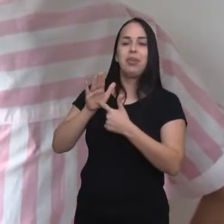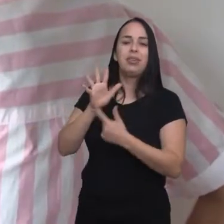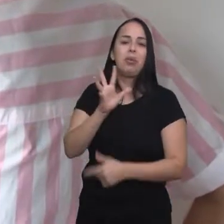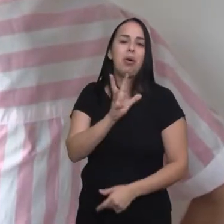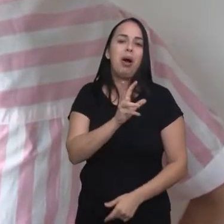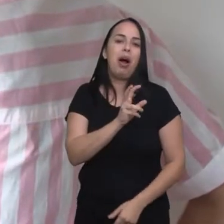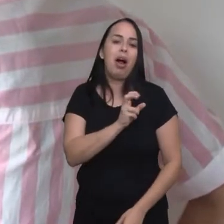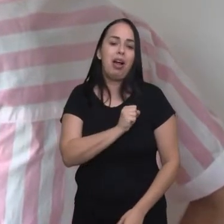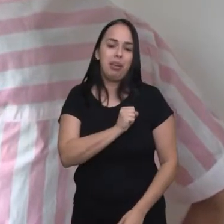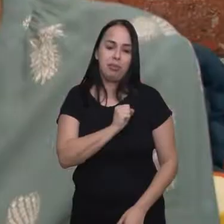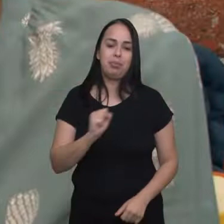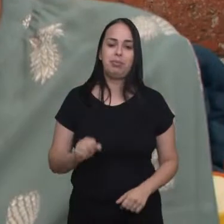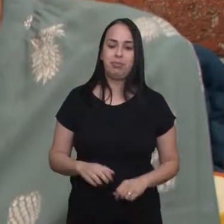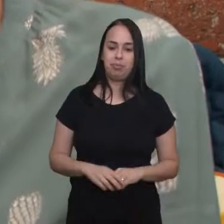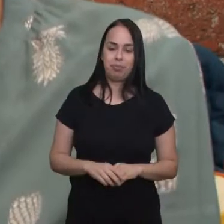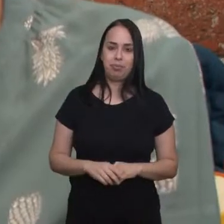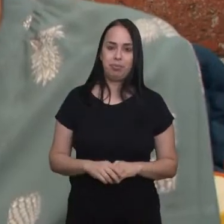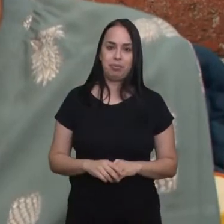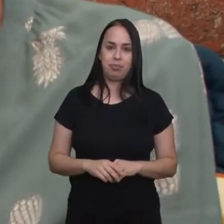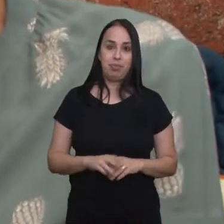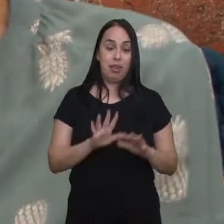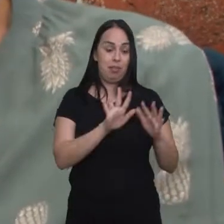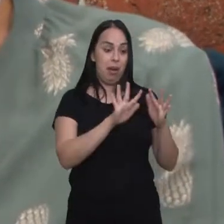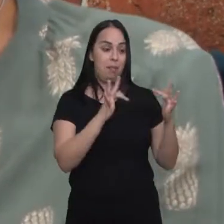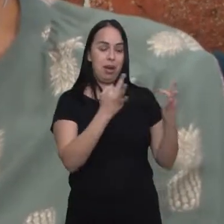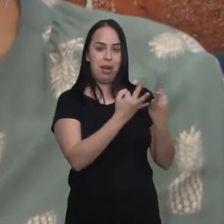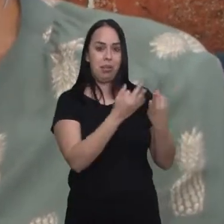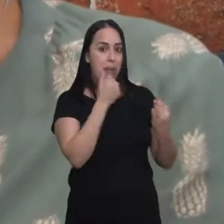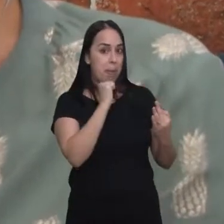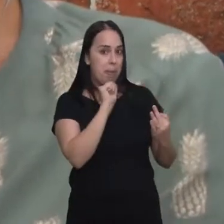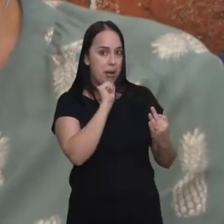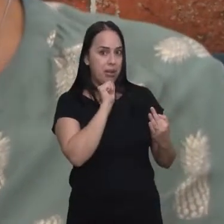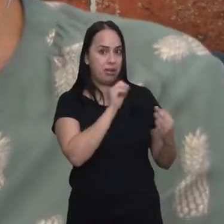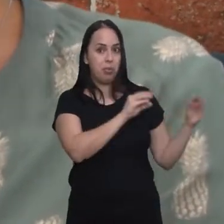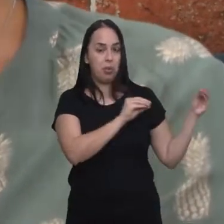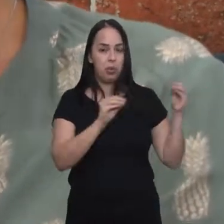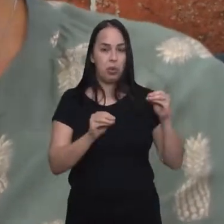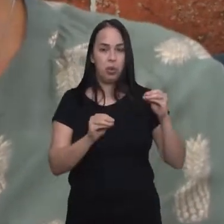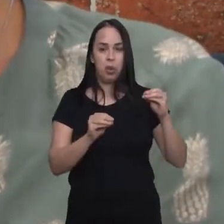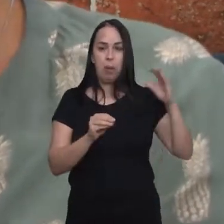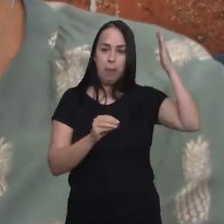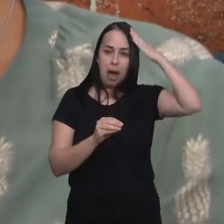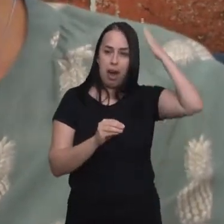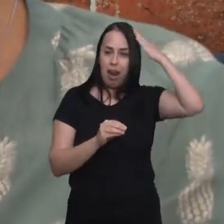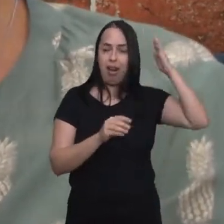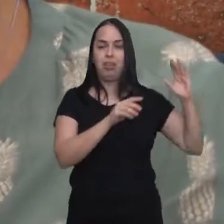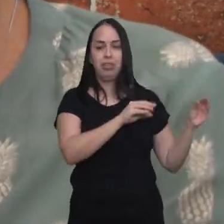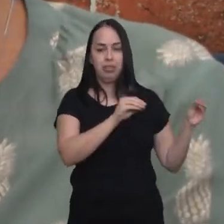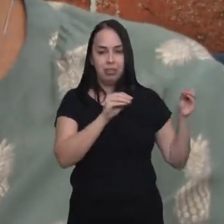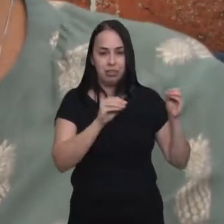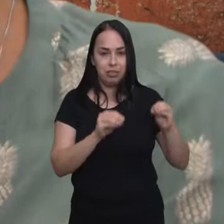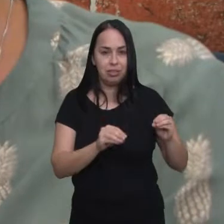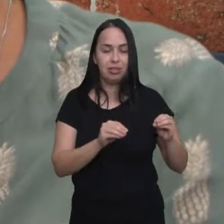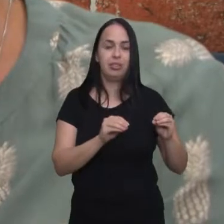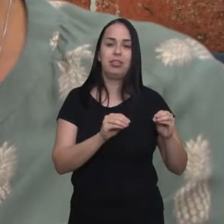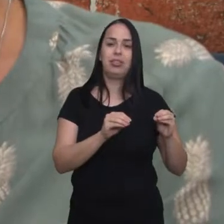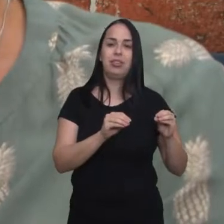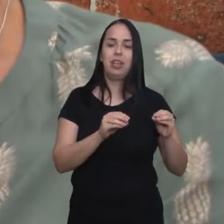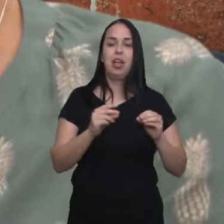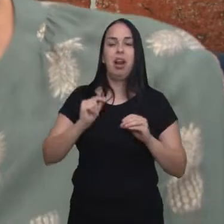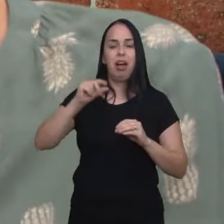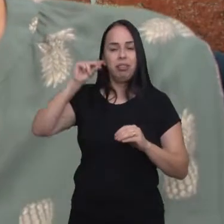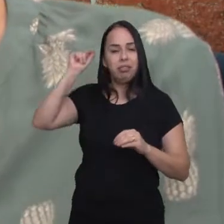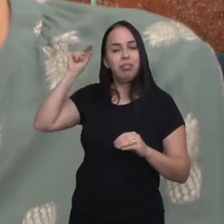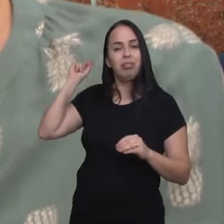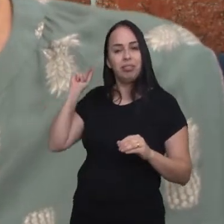região para o trabalho. A família da minha mãe veio do Paraná, os meus avós vieram para cá na fase sanatorial da